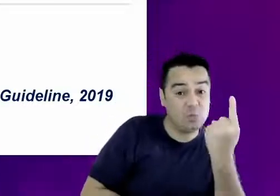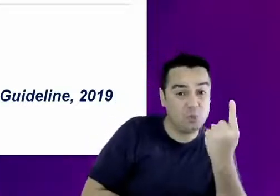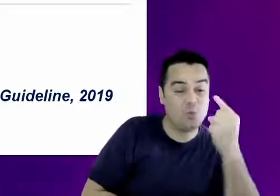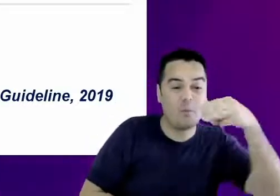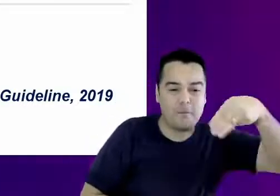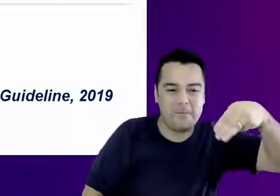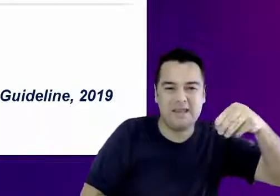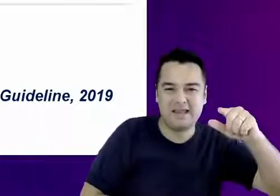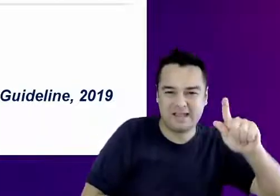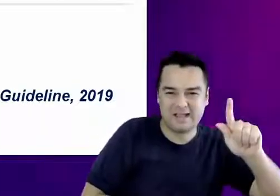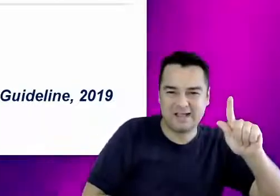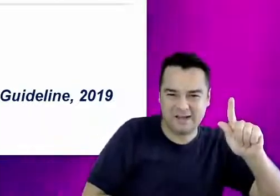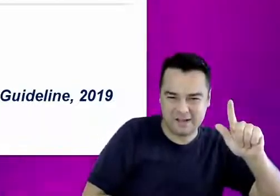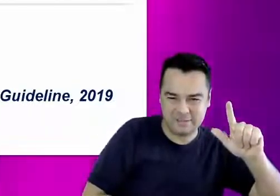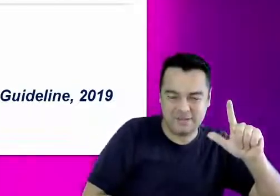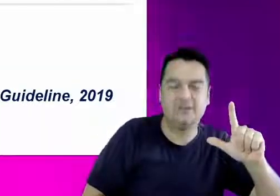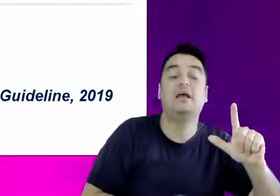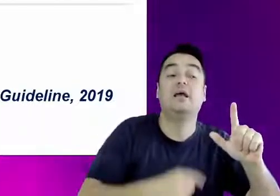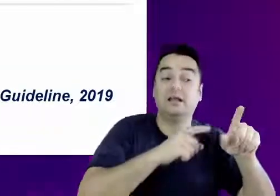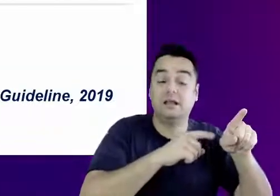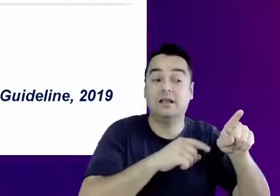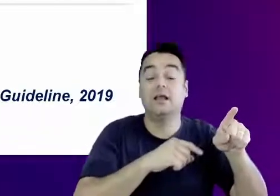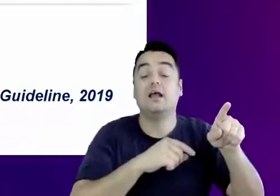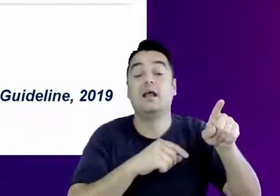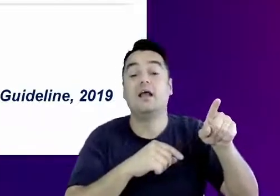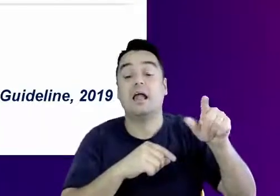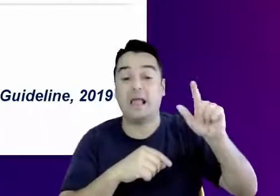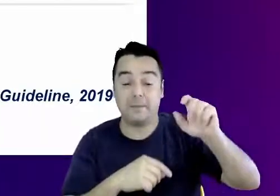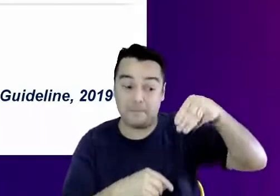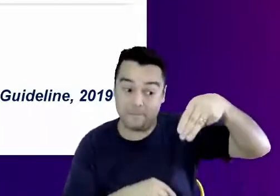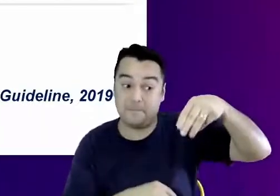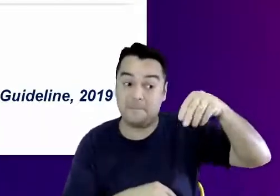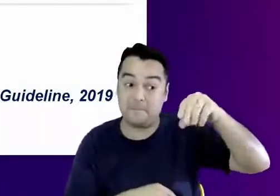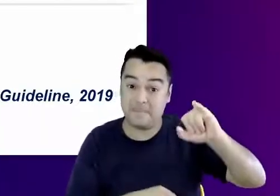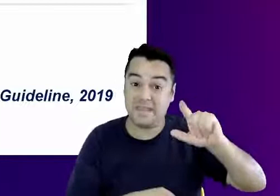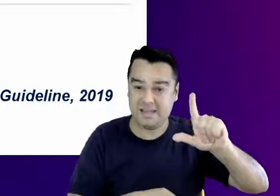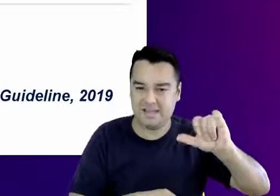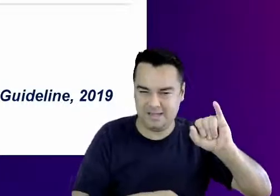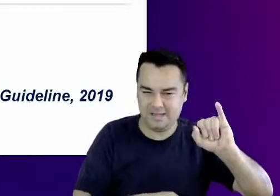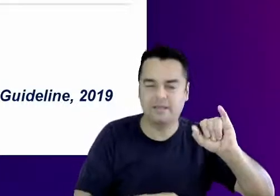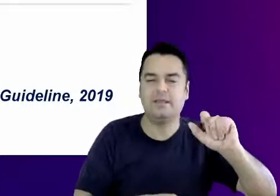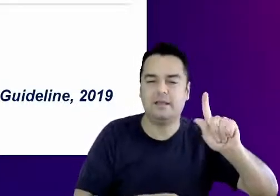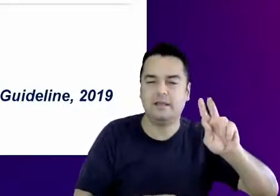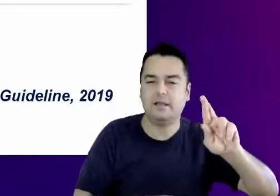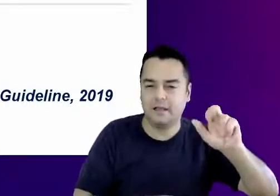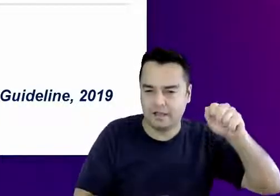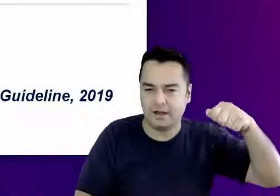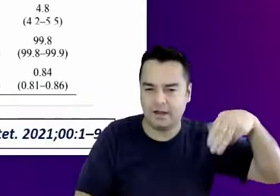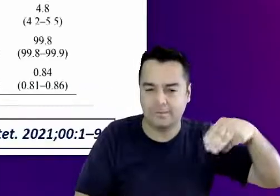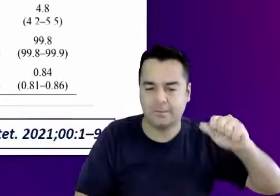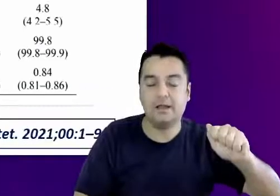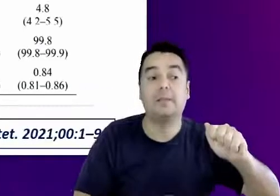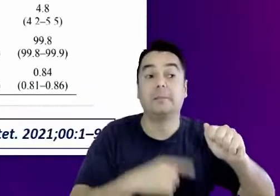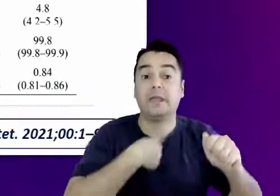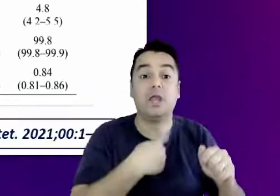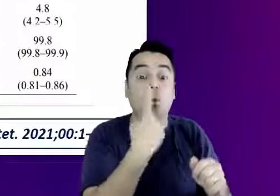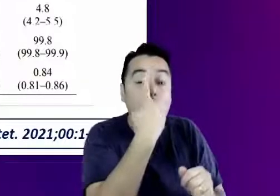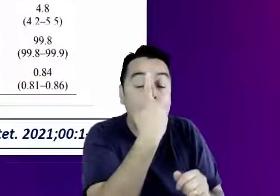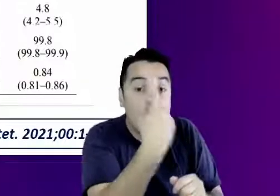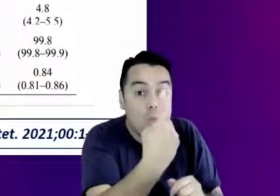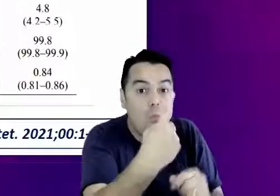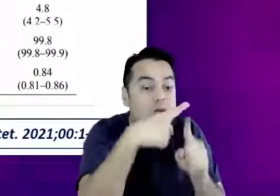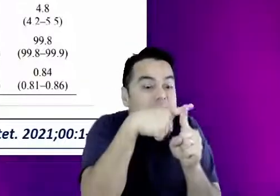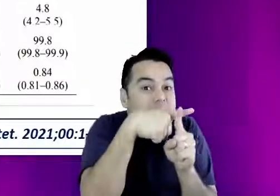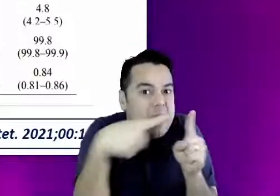diariamente para essa paciente. Se eu tenho a apresentação de 100 miligramas, eu vou dar 1 comprimido e meio para essa paciente. Nós